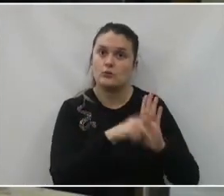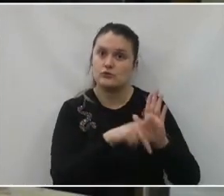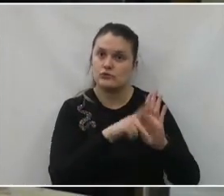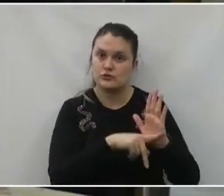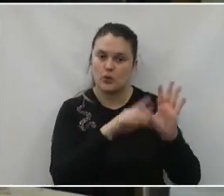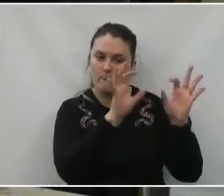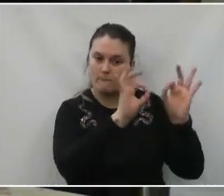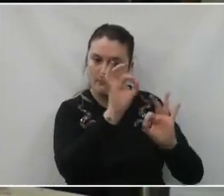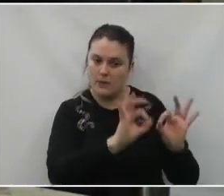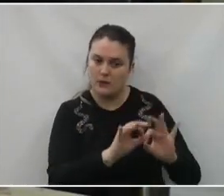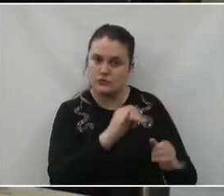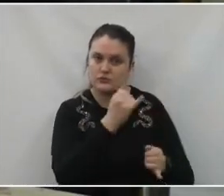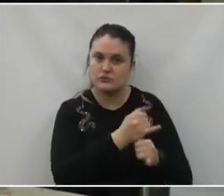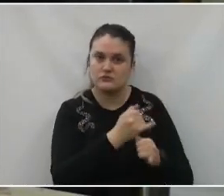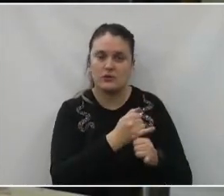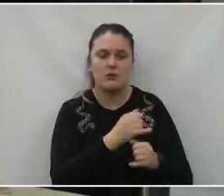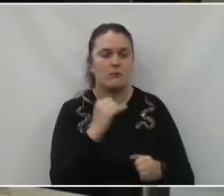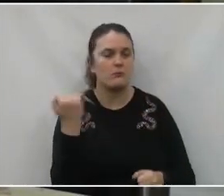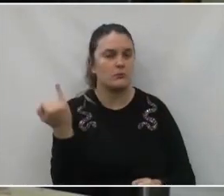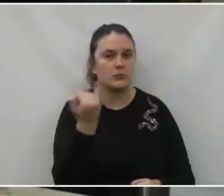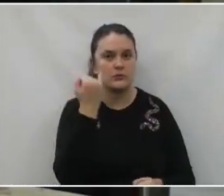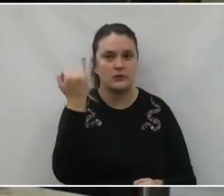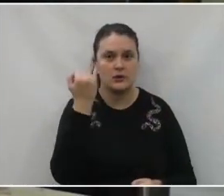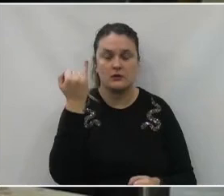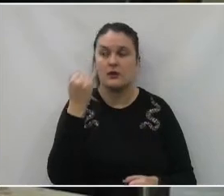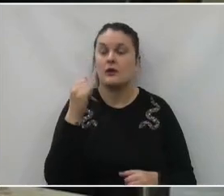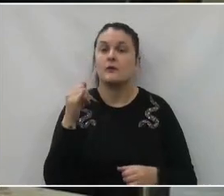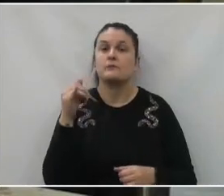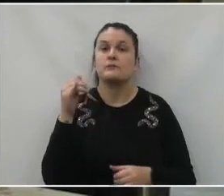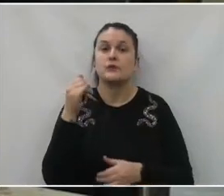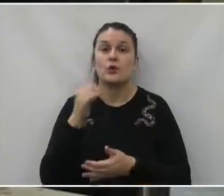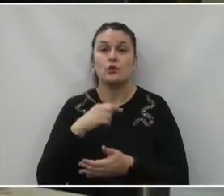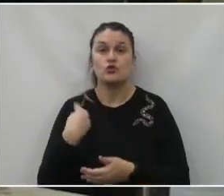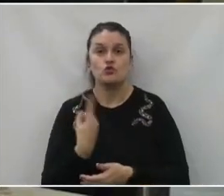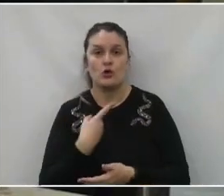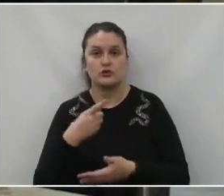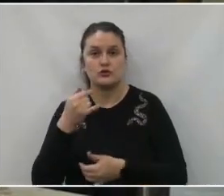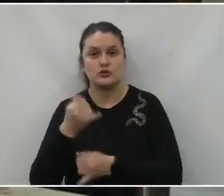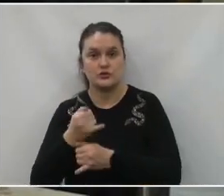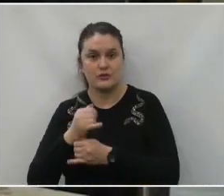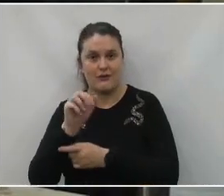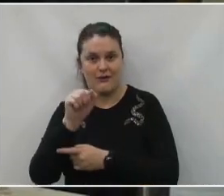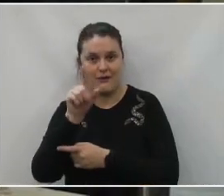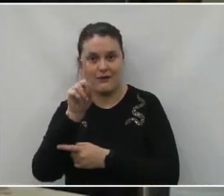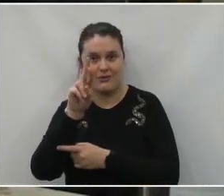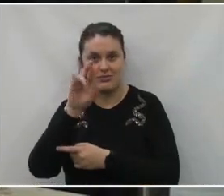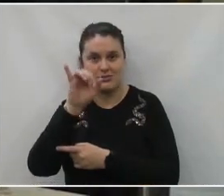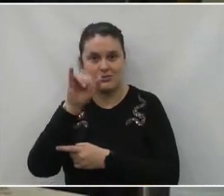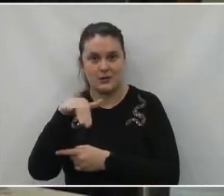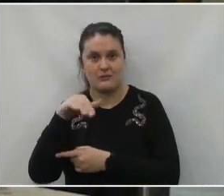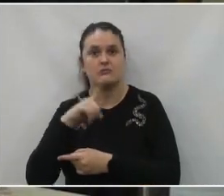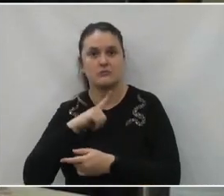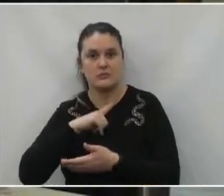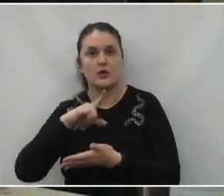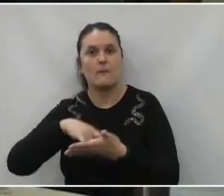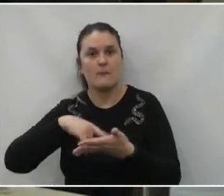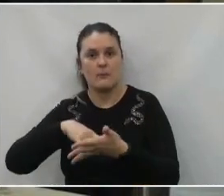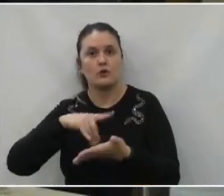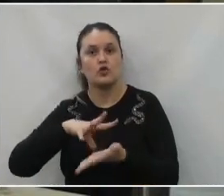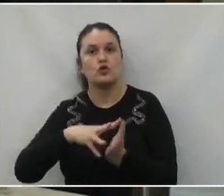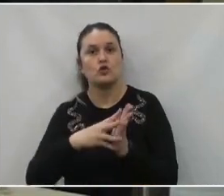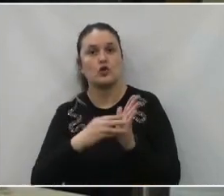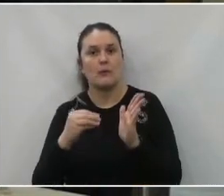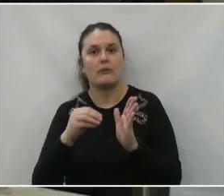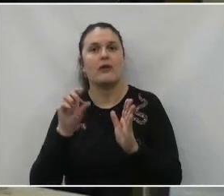ficou aqui, né, está com o Adrian lá, né, uma cópia da projeção do trabalho já iniciado, para quem